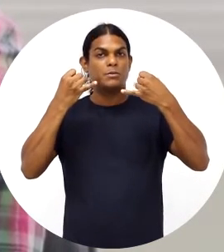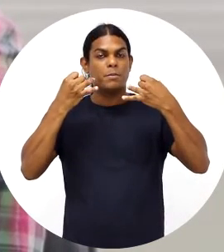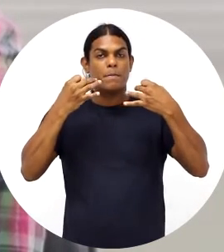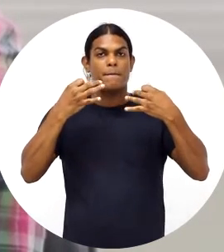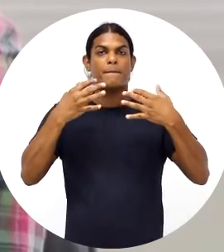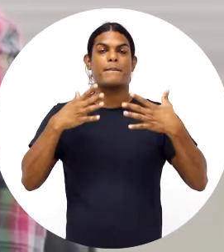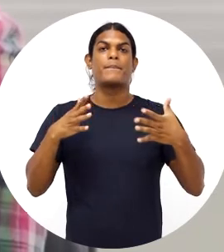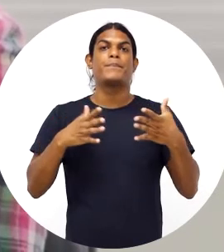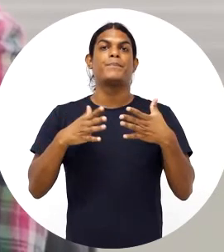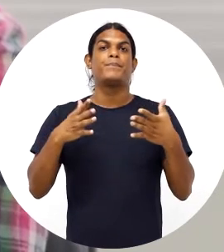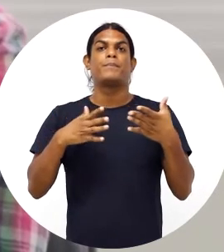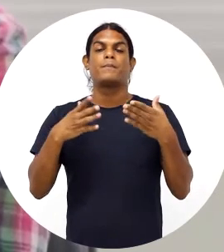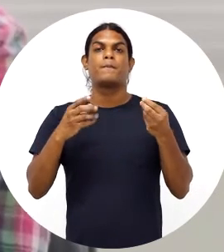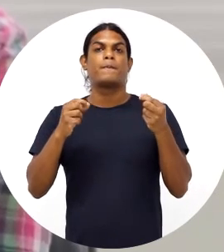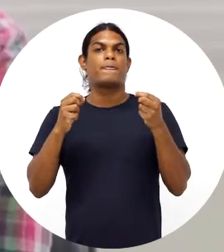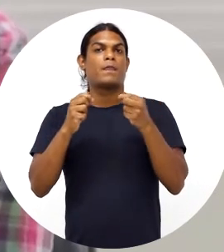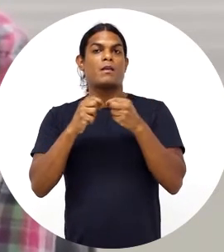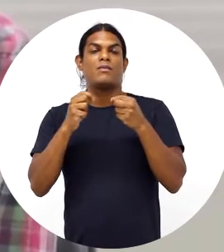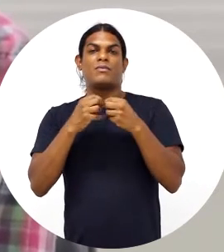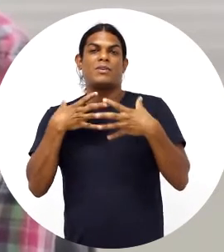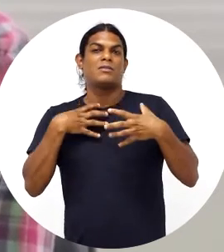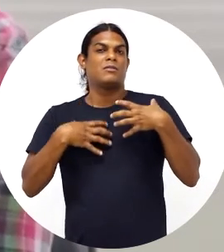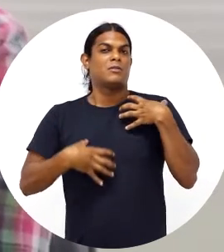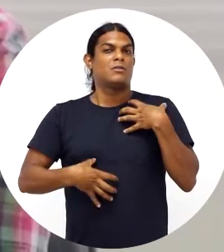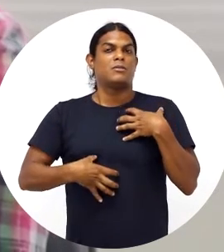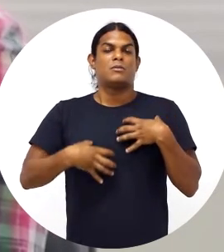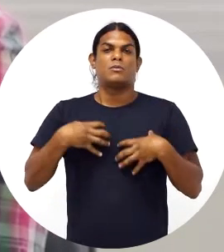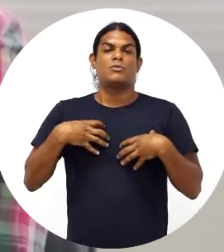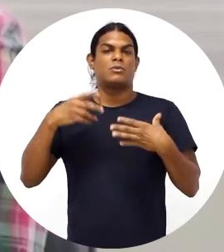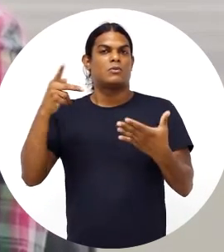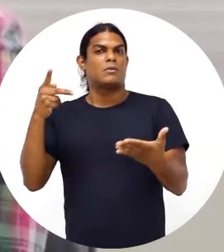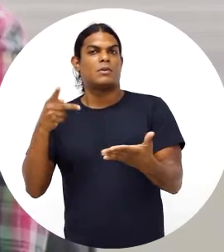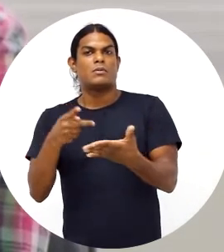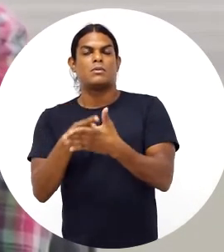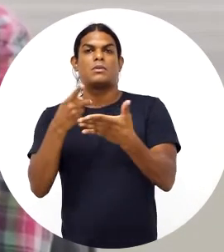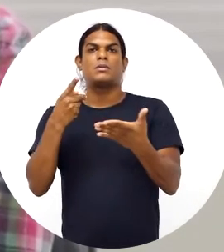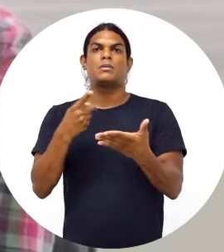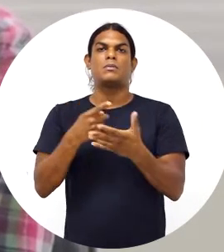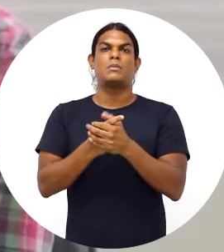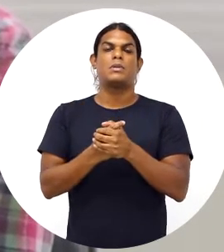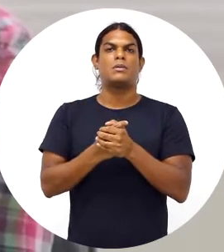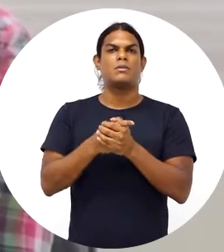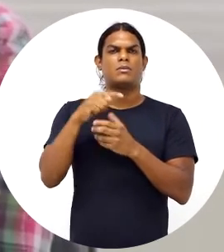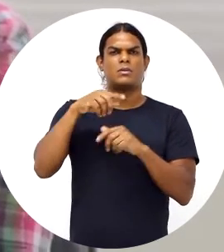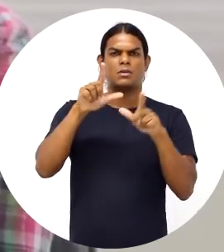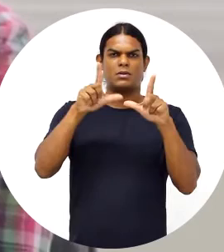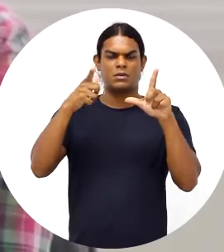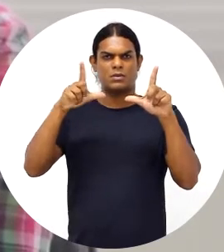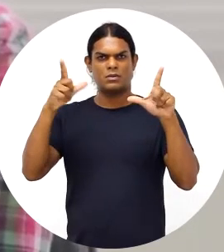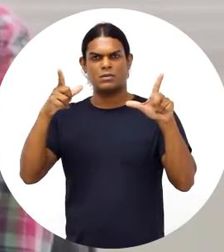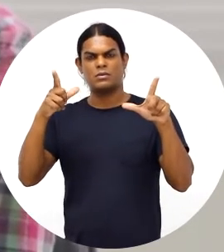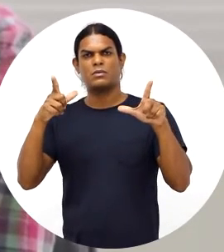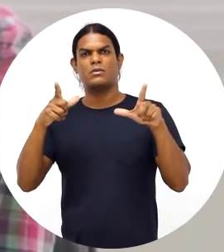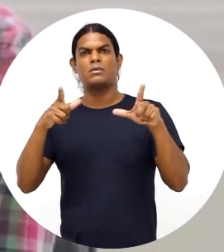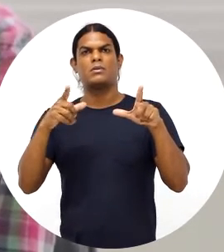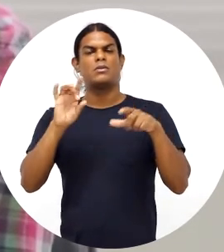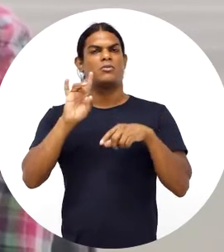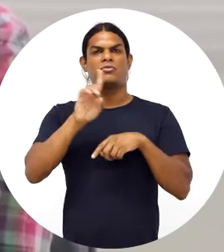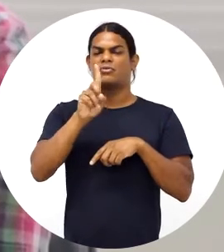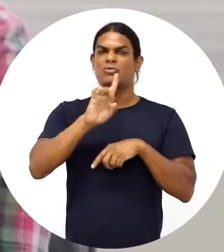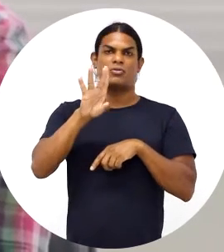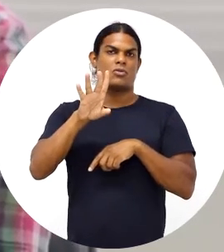as emoções, ele recria os momentos. Então, a literatura não simplesmente